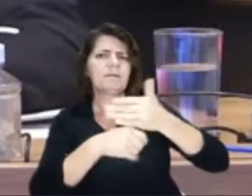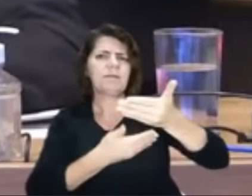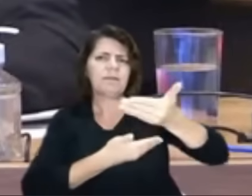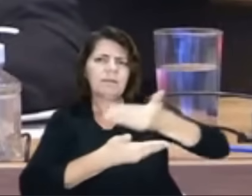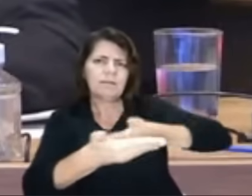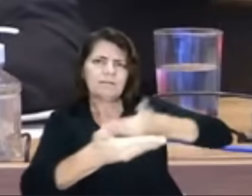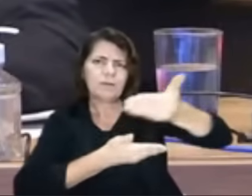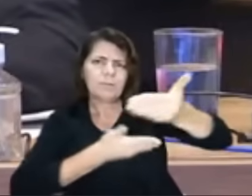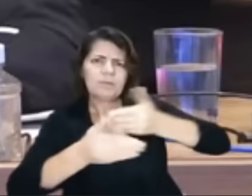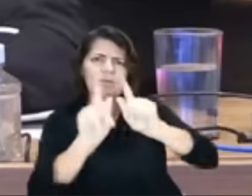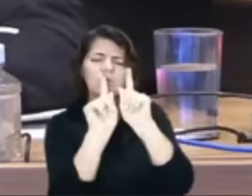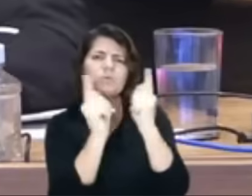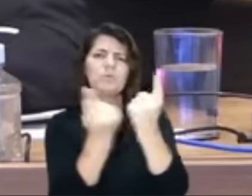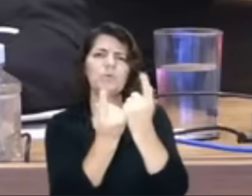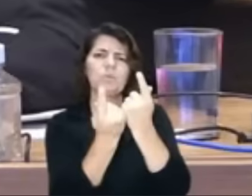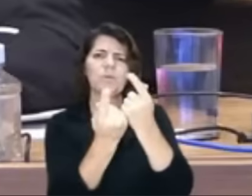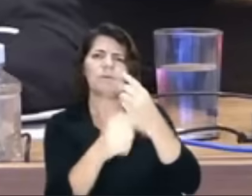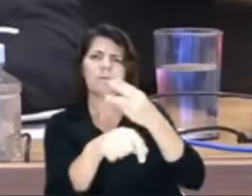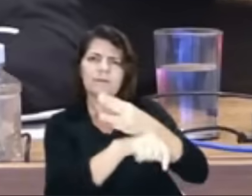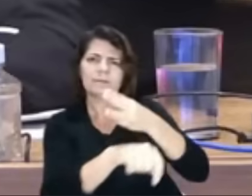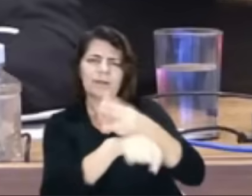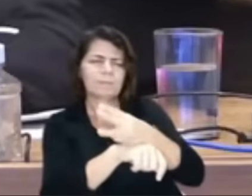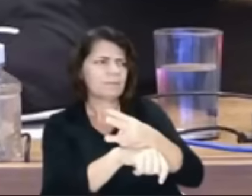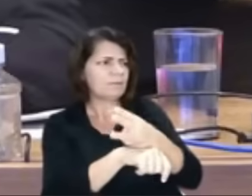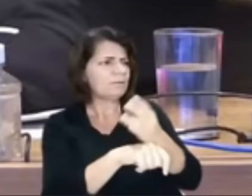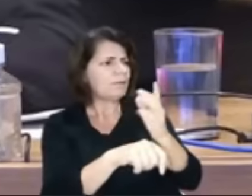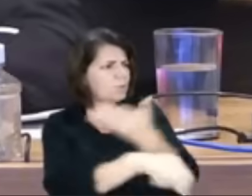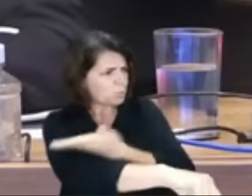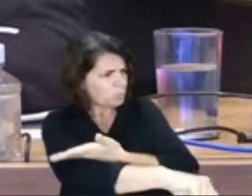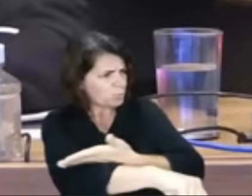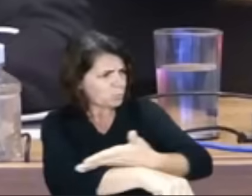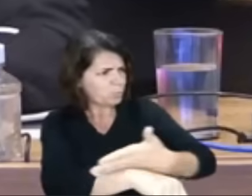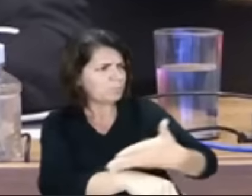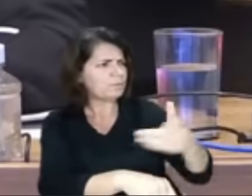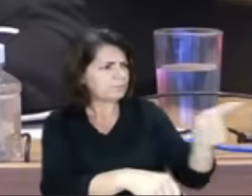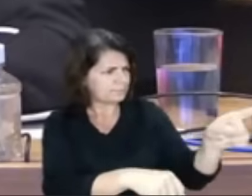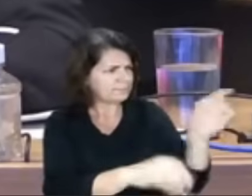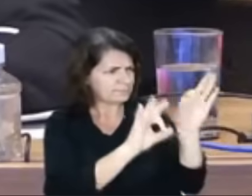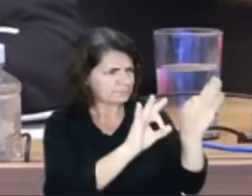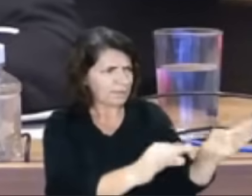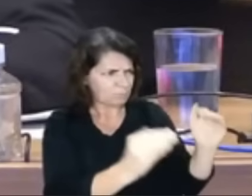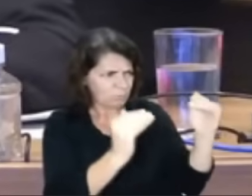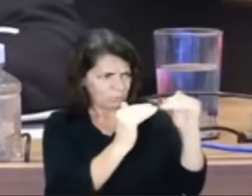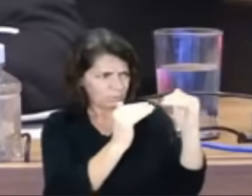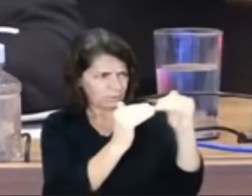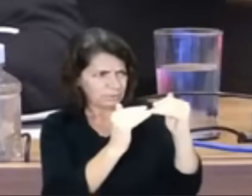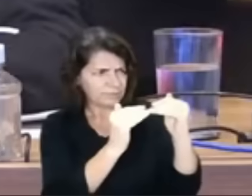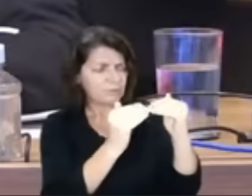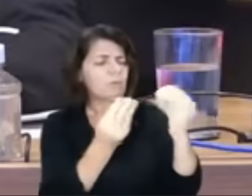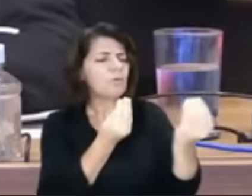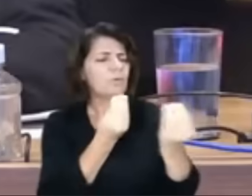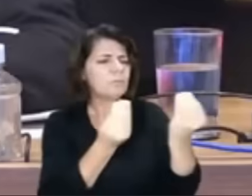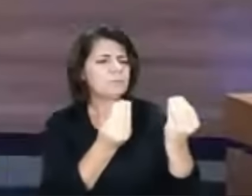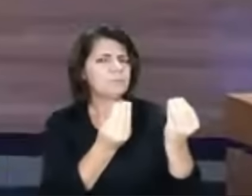WhatsApp o senhor confirma essa informação como era gestão de informações de